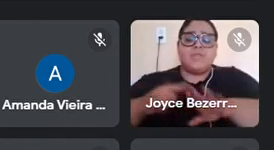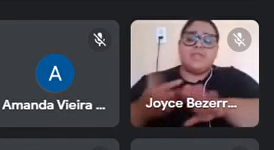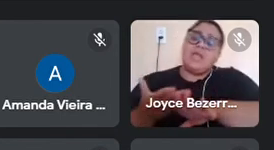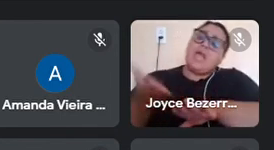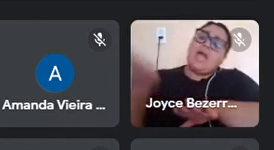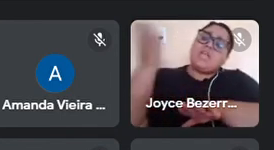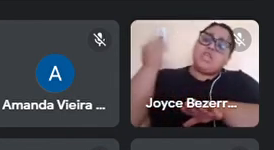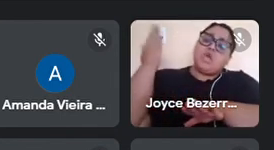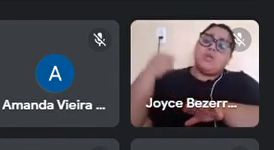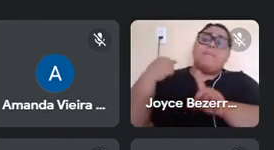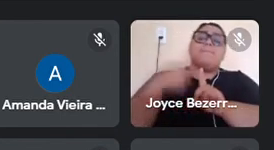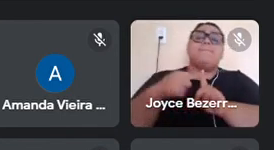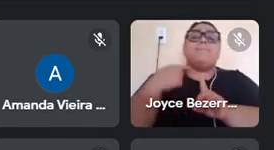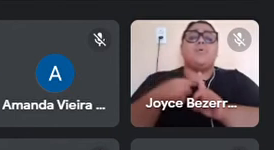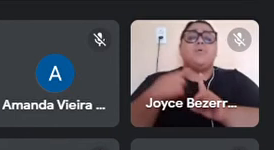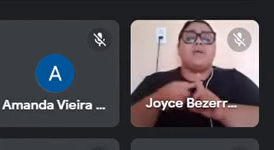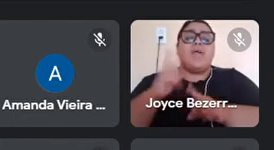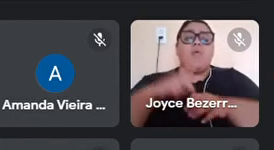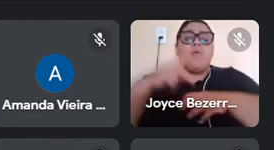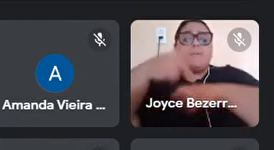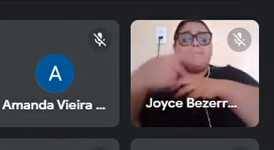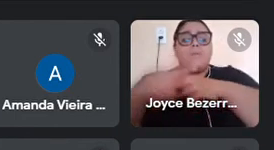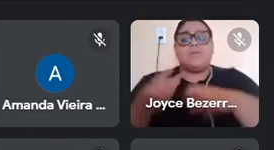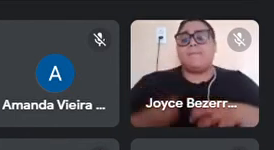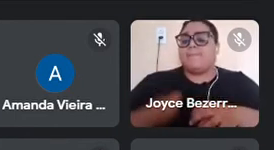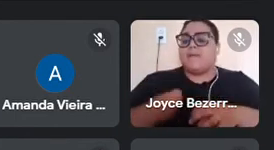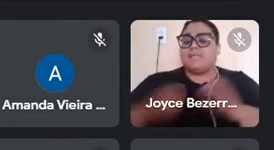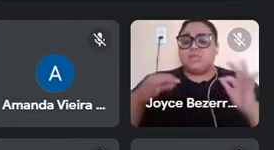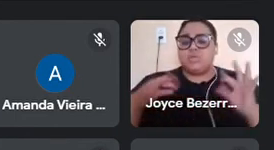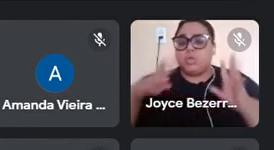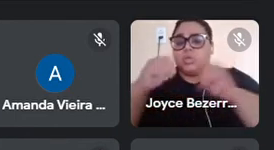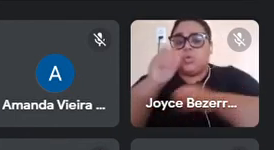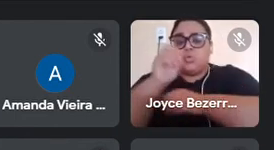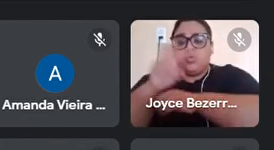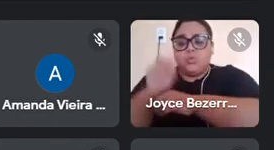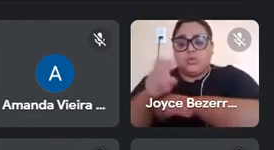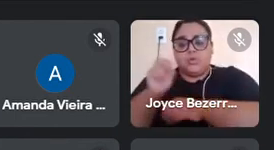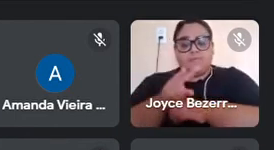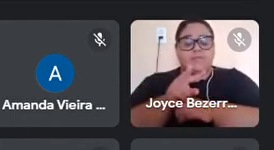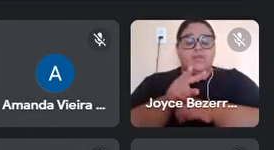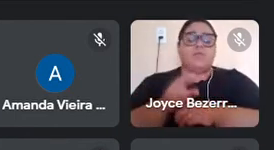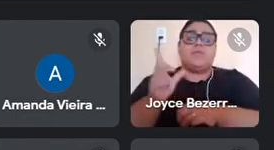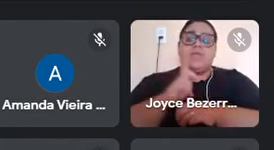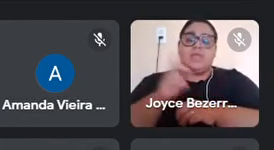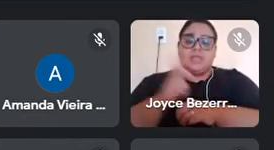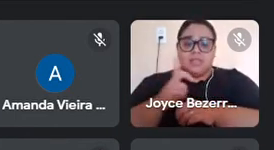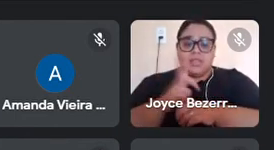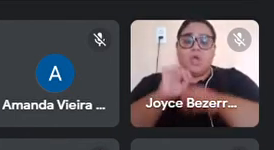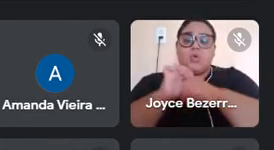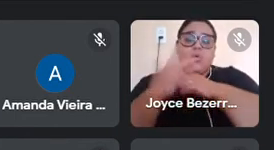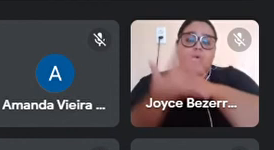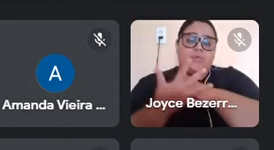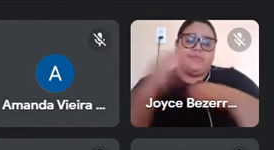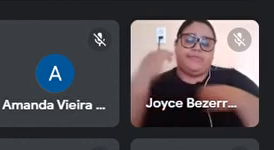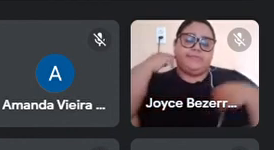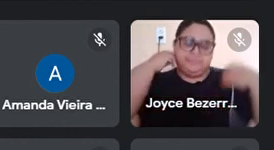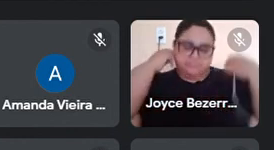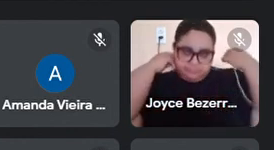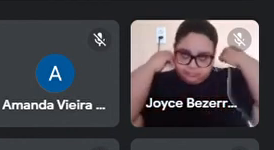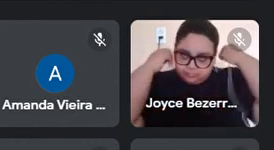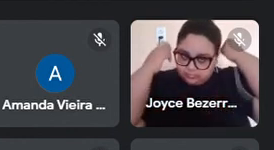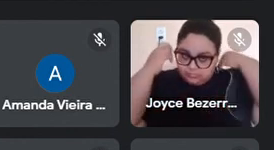anteriormente. Por quê? Porque é uma proteína presente em todos os vírus do gênero COVID, certo? Então, ela pode